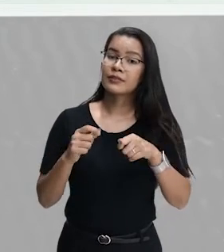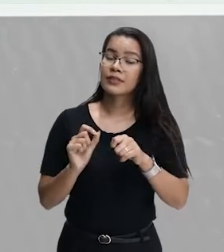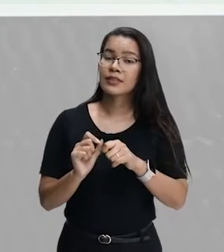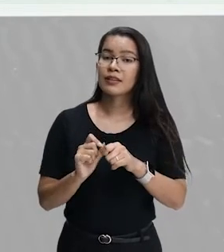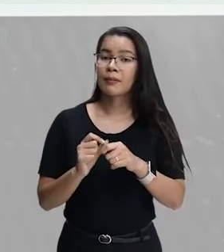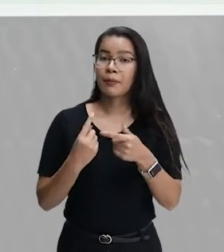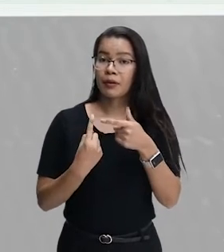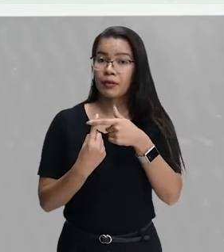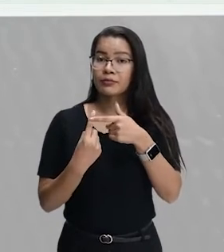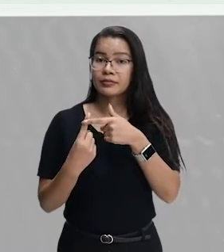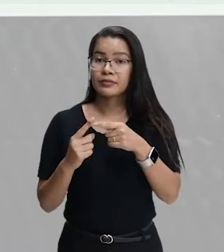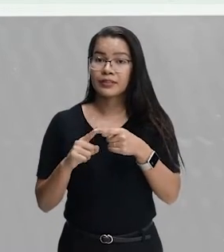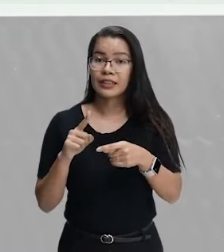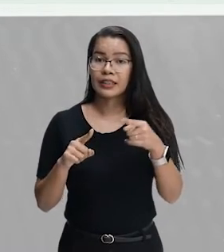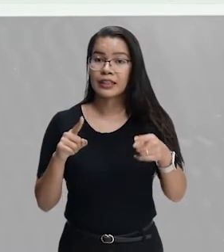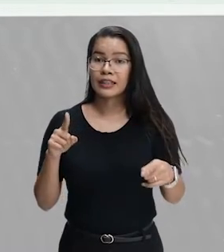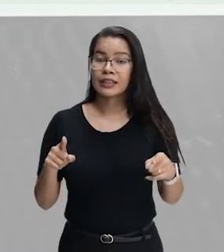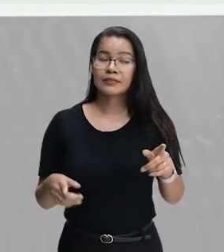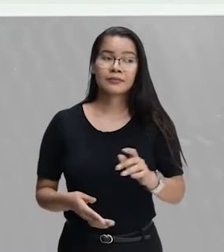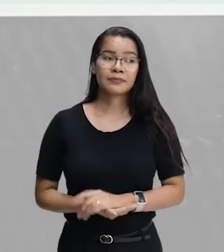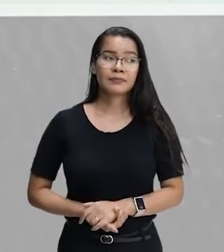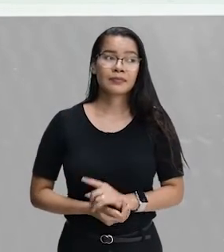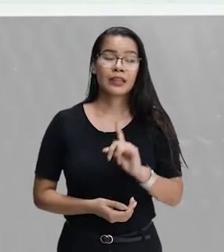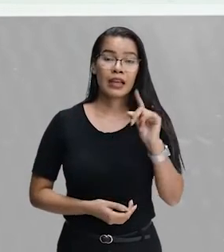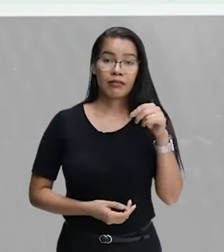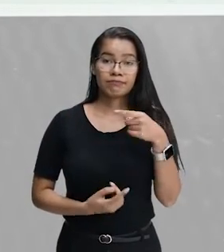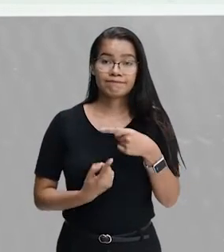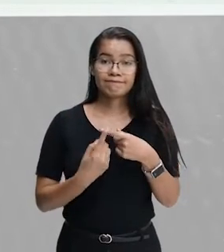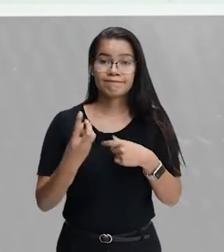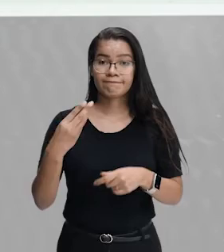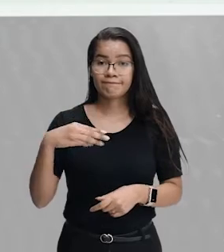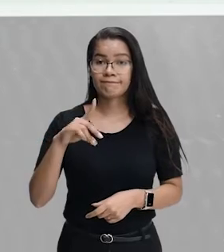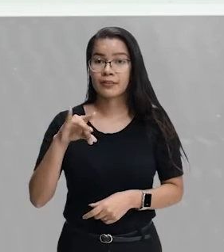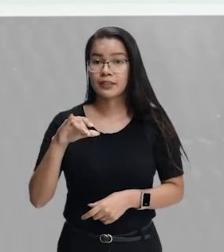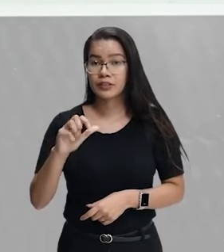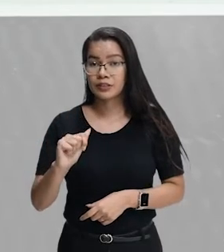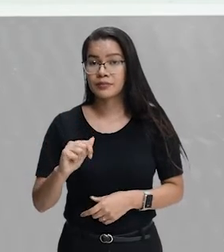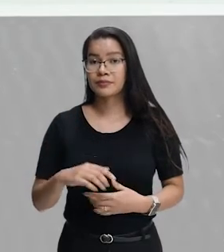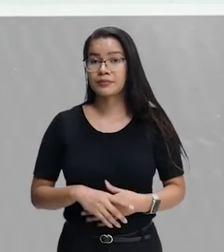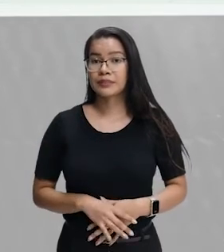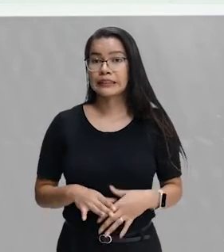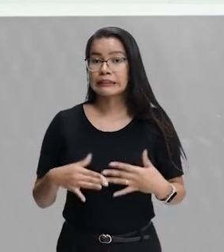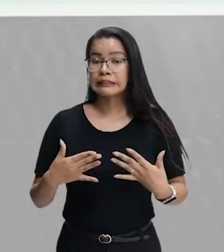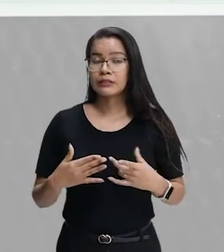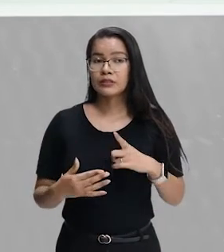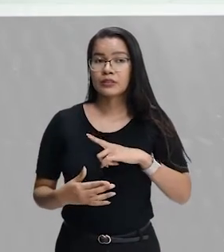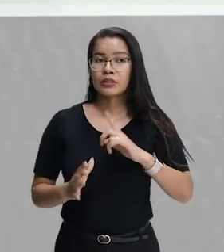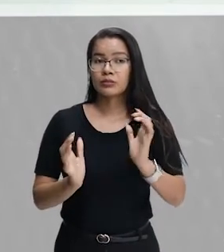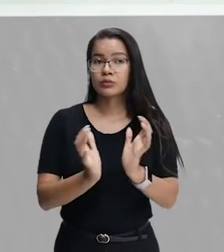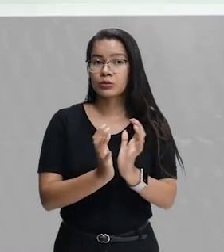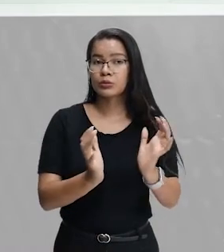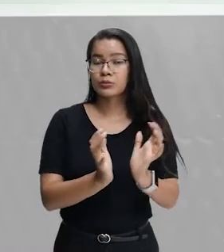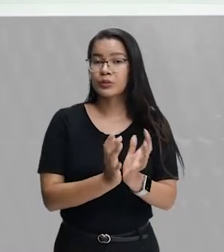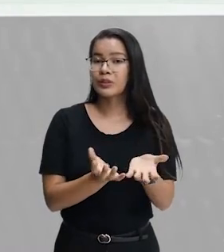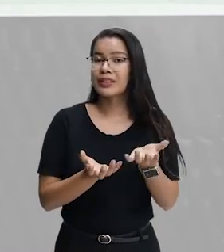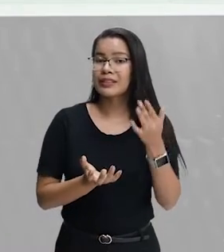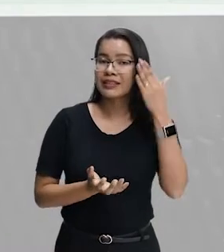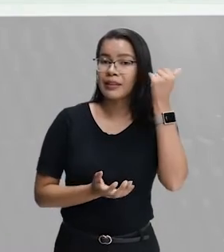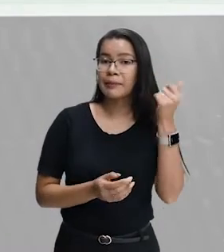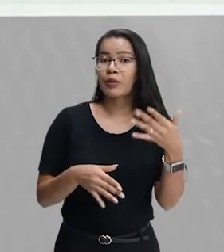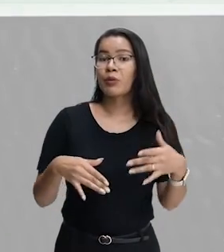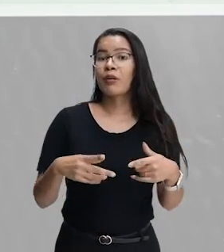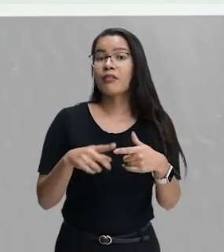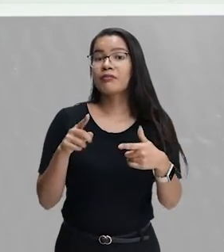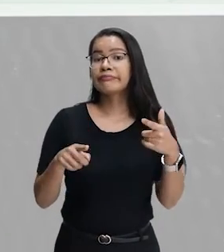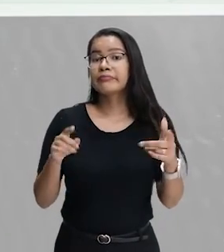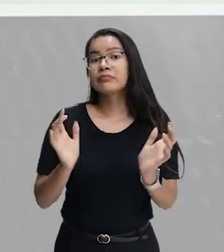para calcular a variância, nesse caso a gente já calculou aqui, é calcular a média, né? Fazer a média. Então, eu tenho esse grupo aqui, eu quero calcular a variância